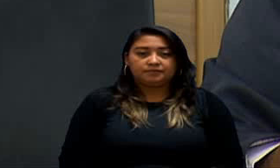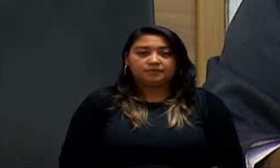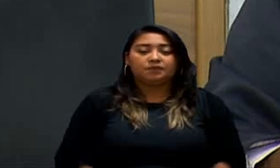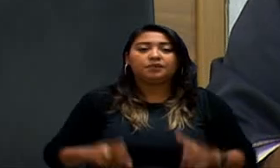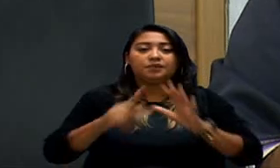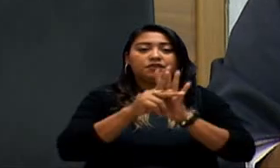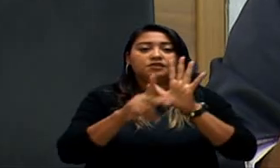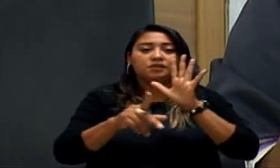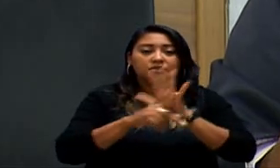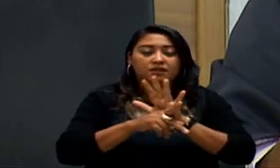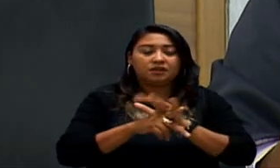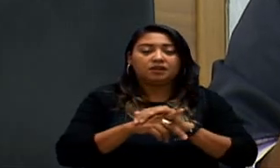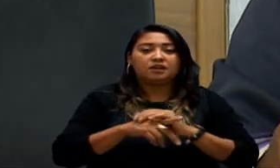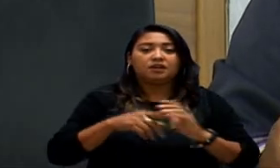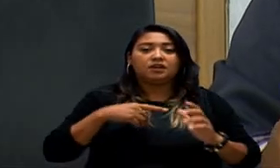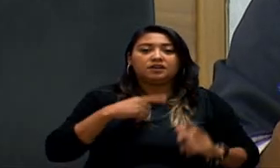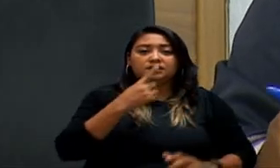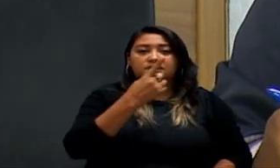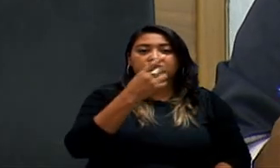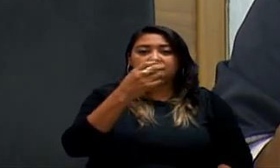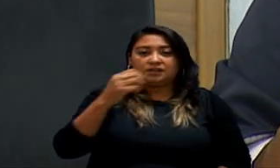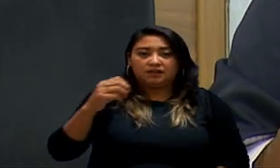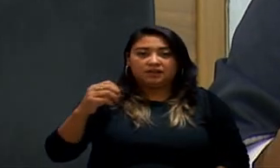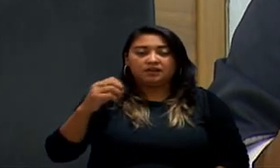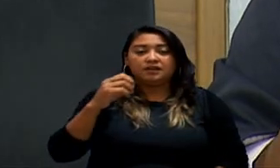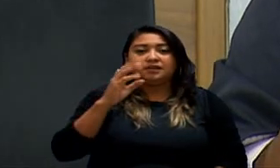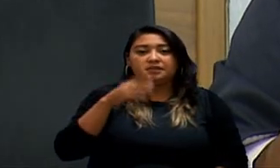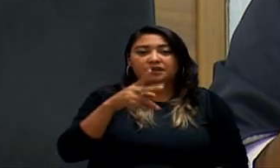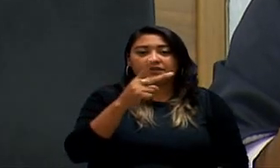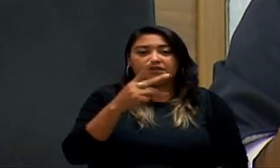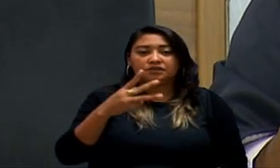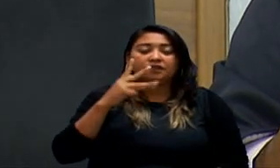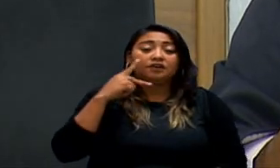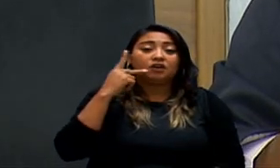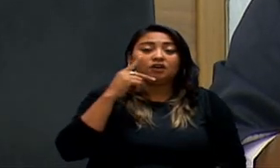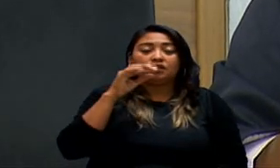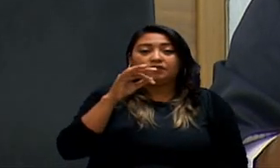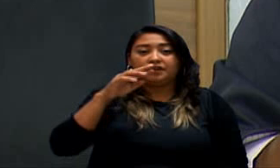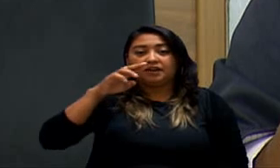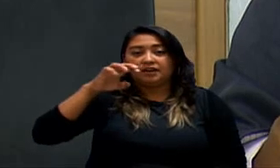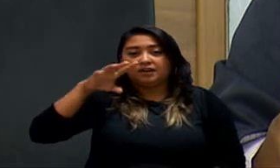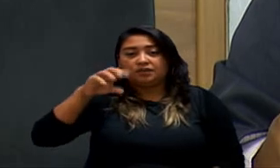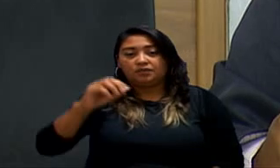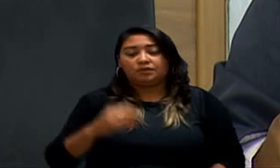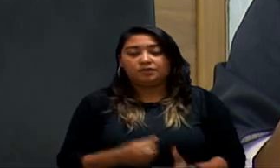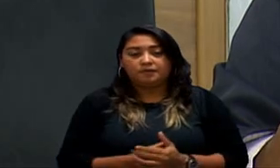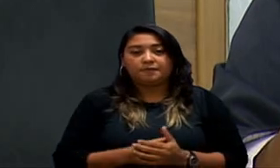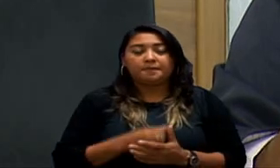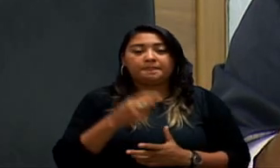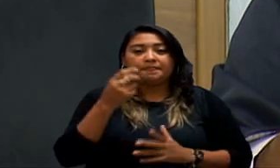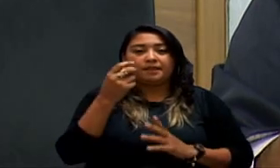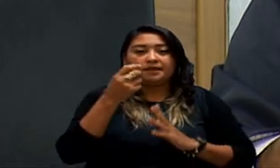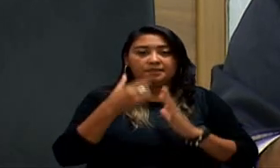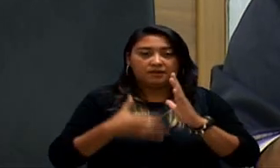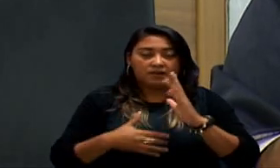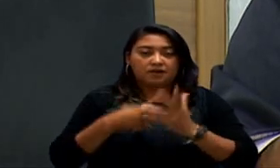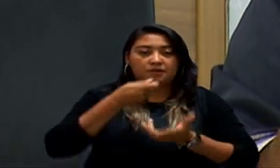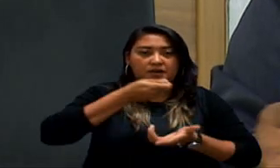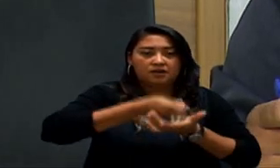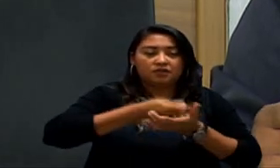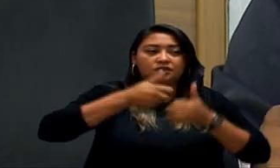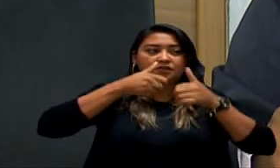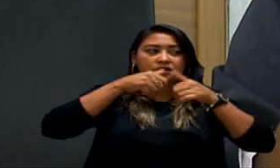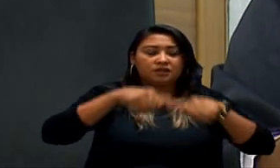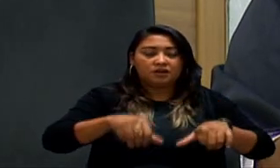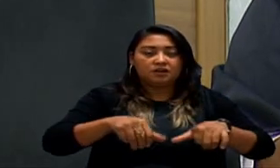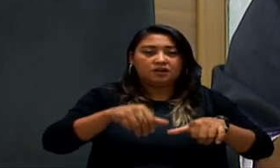Projeto de lei 123, do vereador Fernando Dini, dispõe sobre a autoridade de